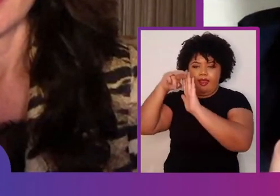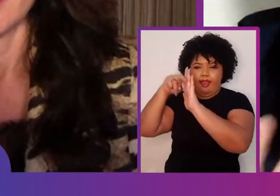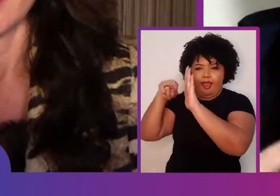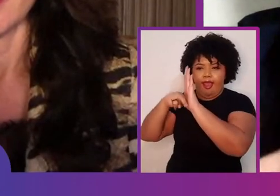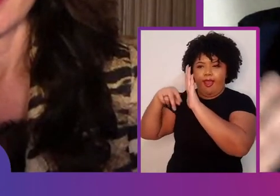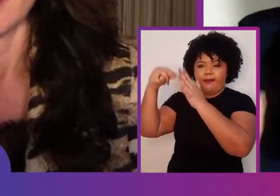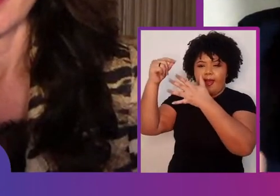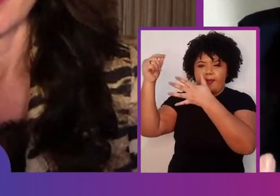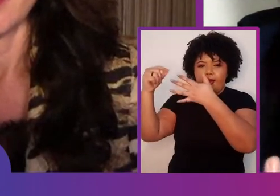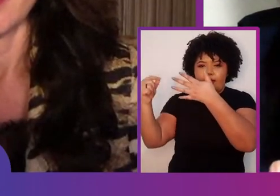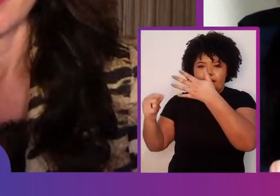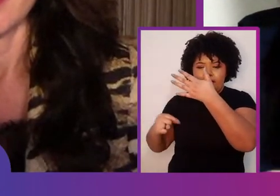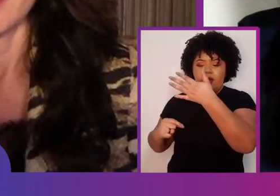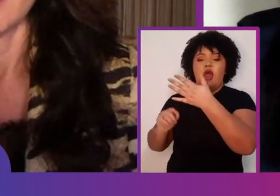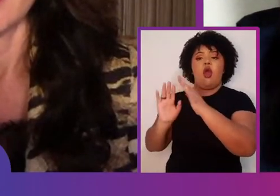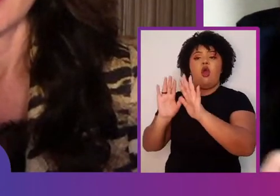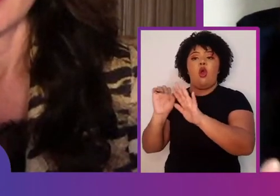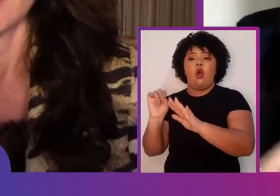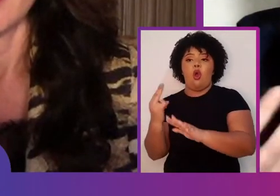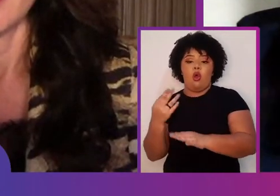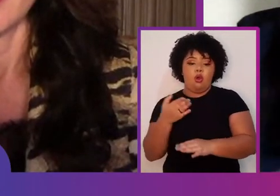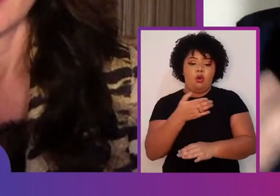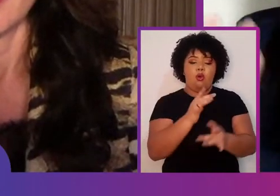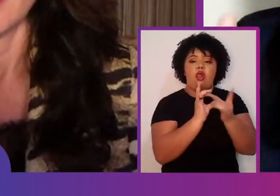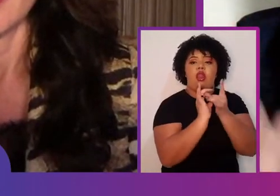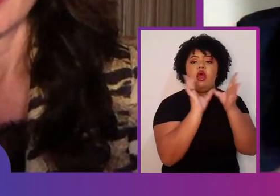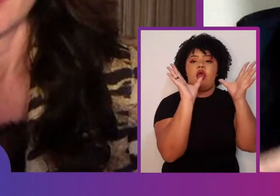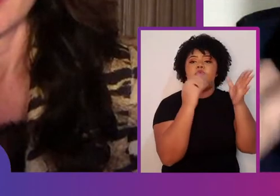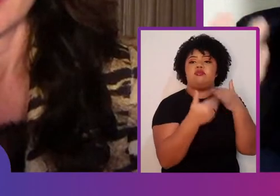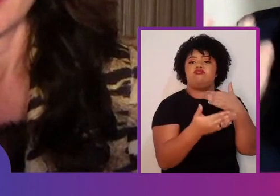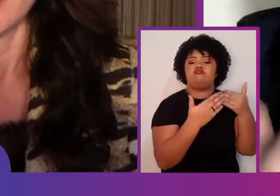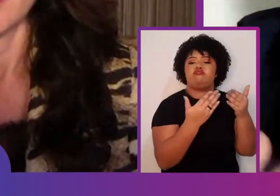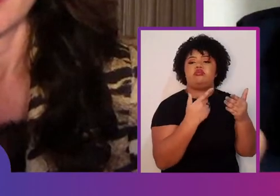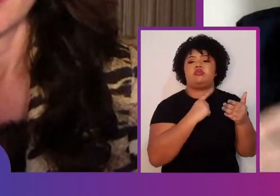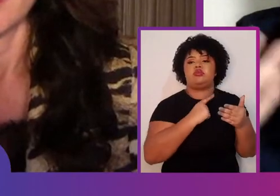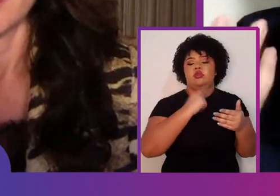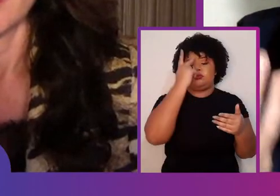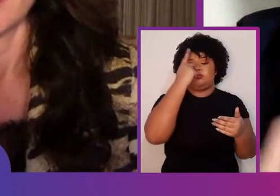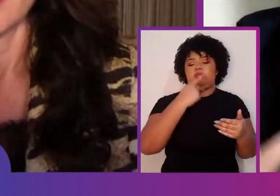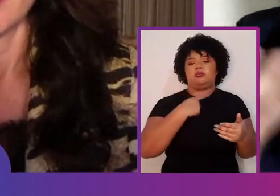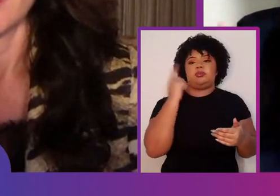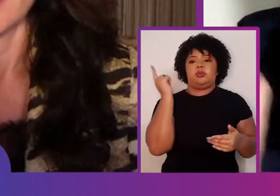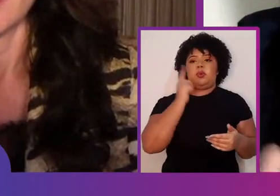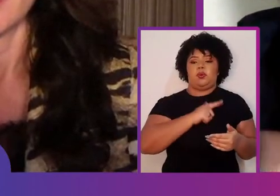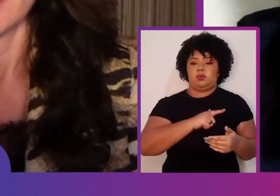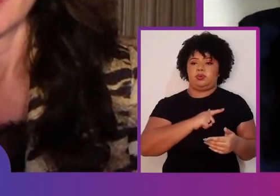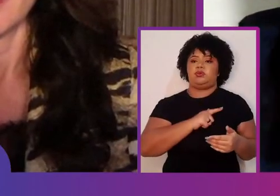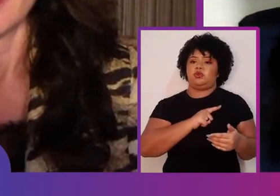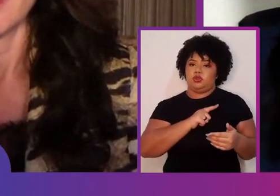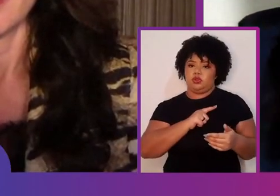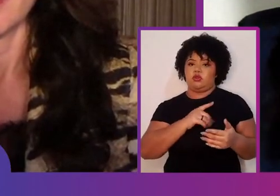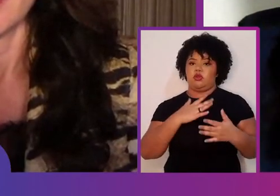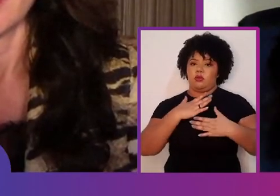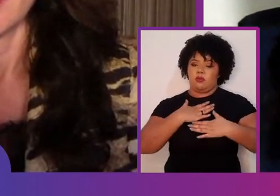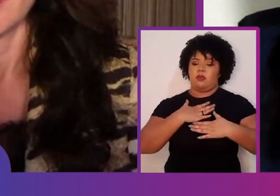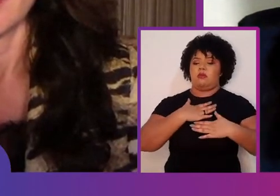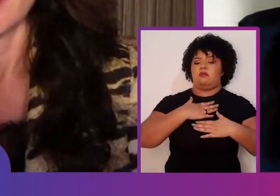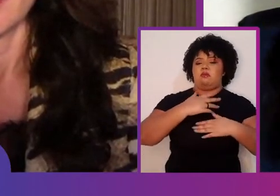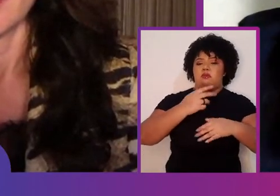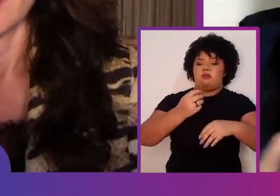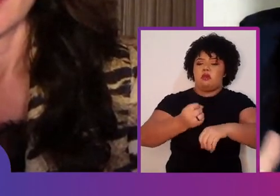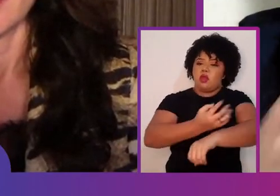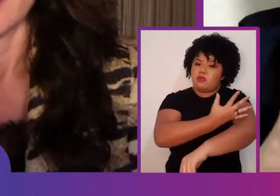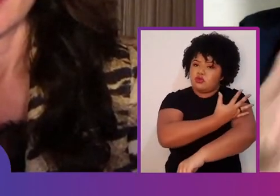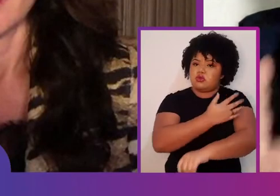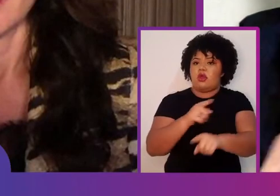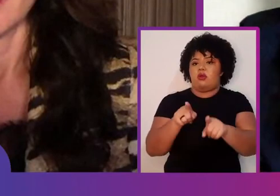de normativas, ou a expressão plena da sua liberdade através de uma integração do seu sistema emocional com o ambiente que você vive?